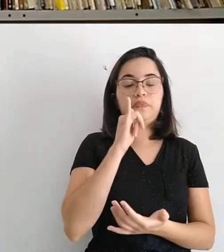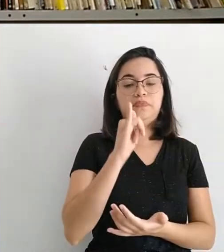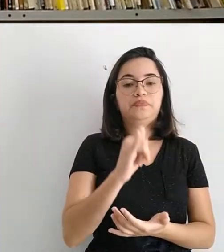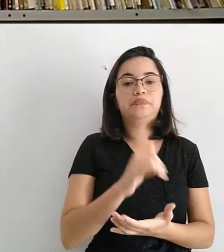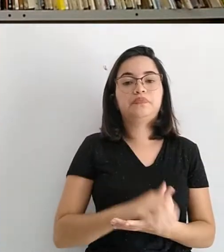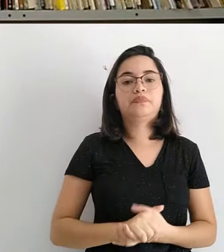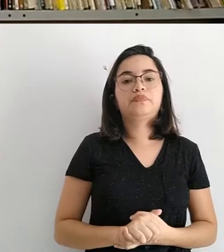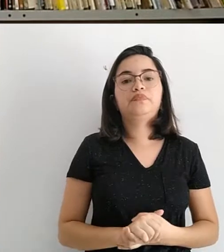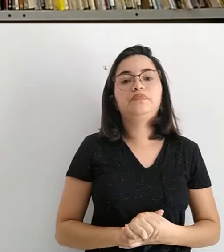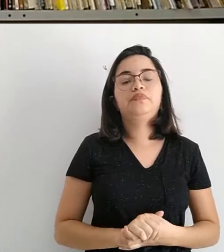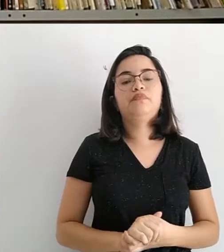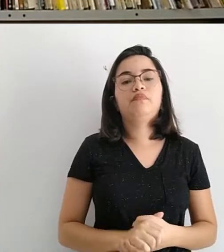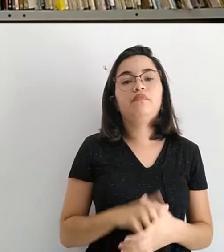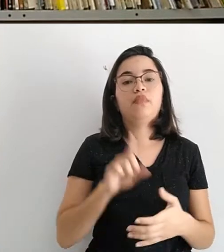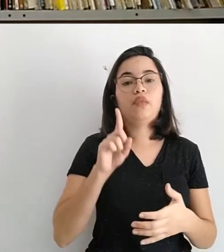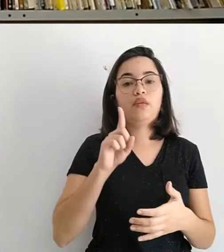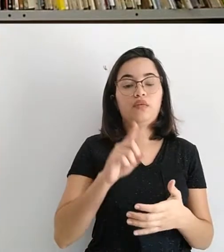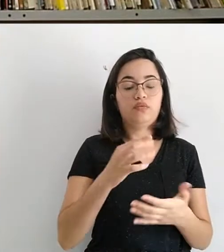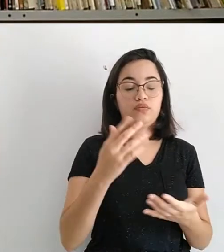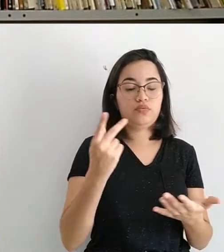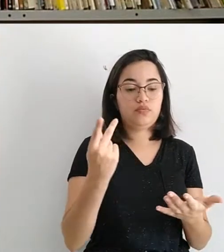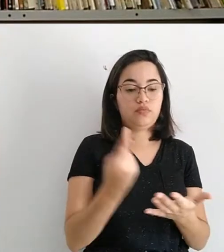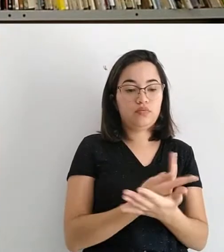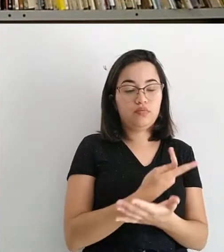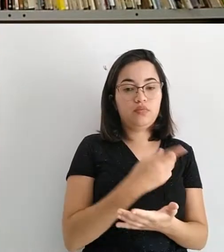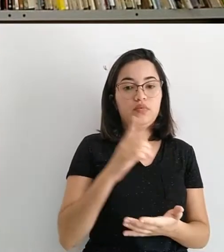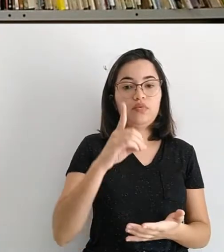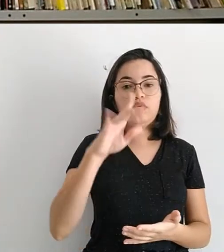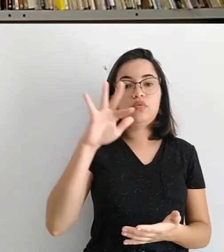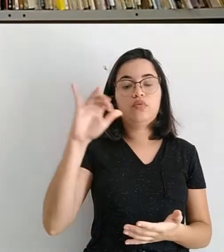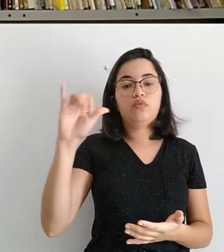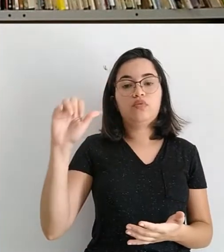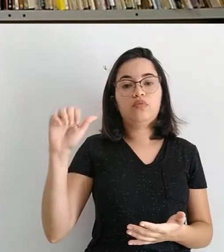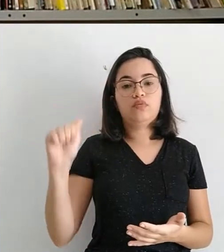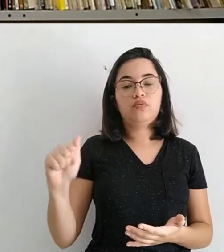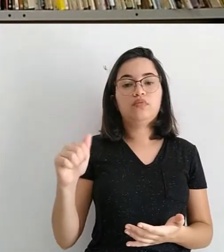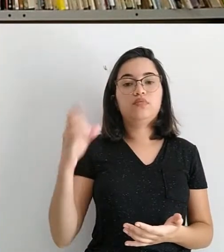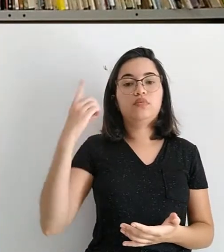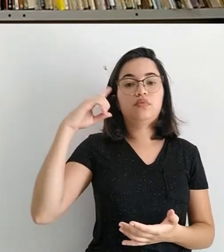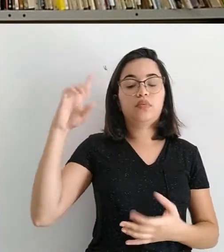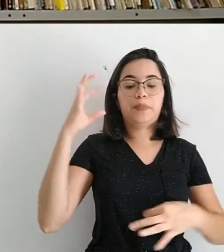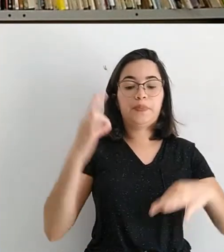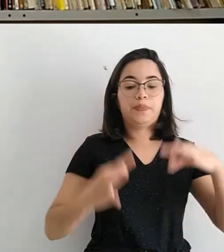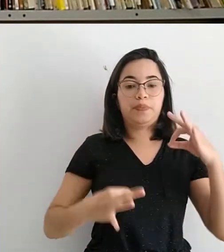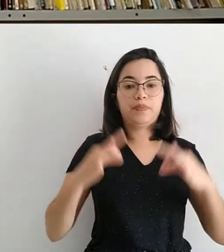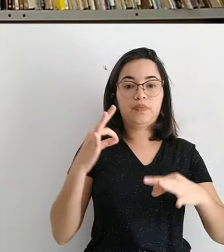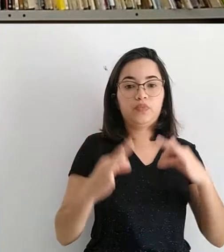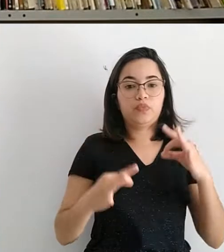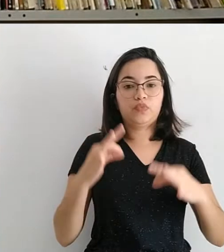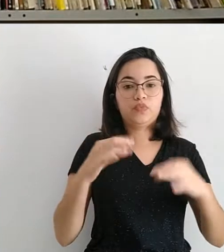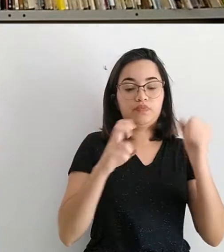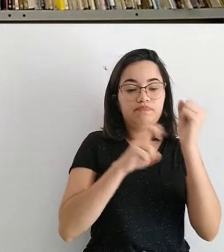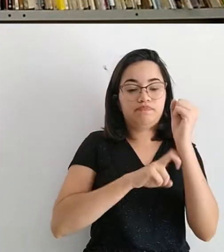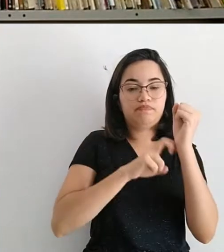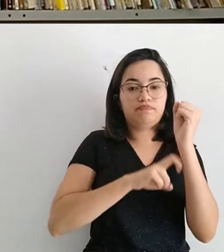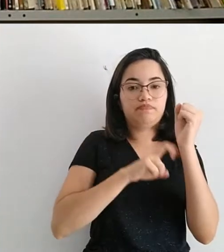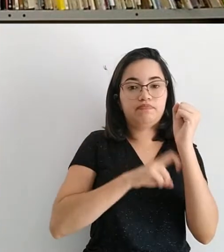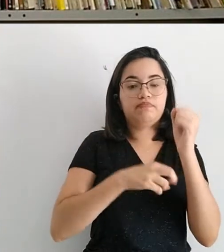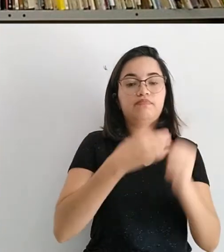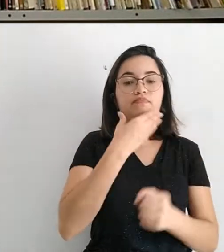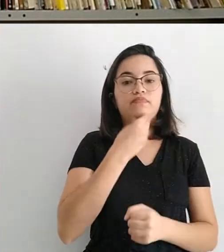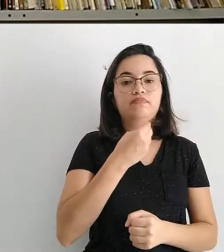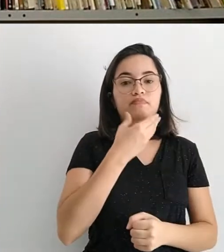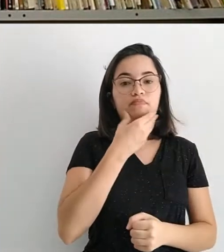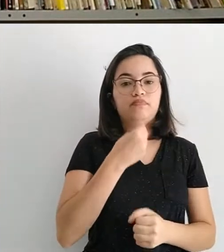diz assim: isso acontecerá no dia em que Deus julgar os segredos